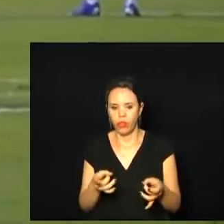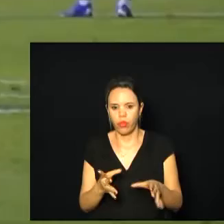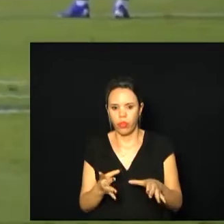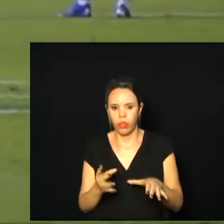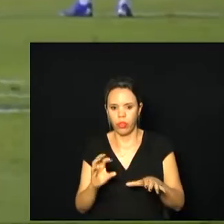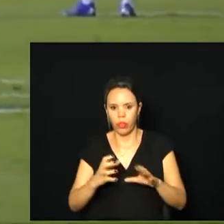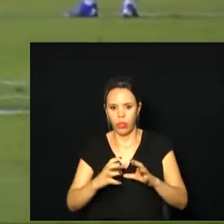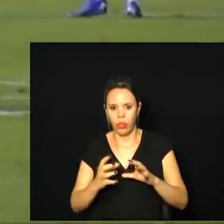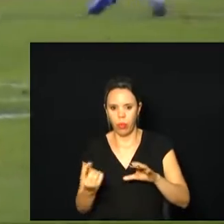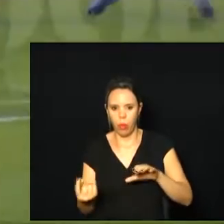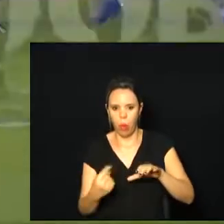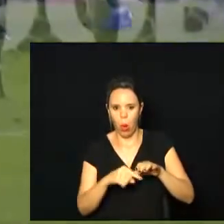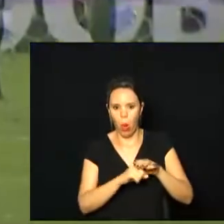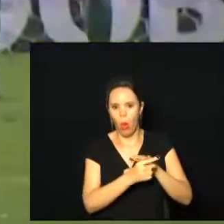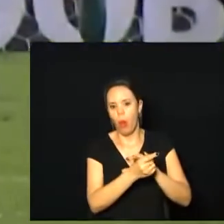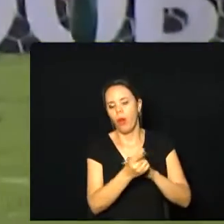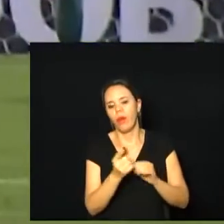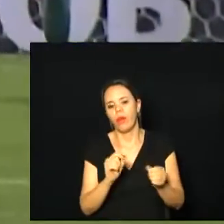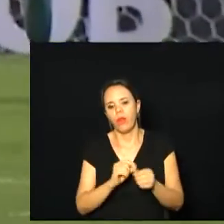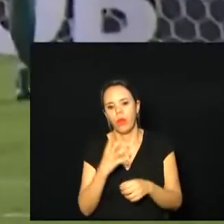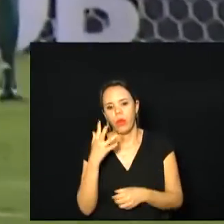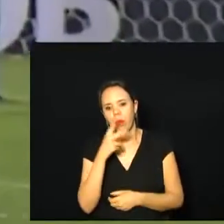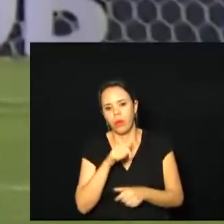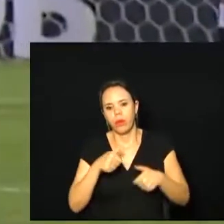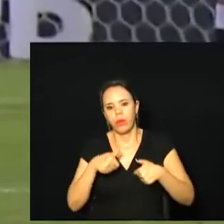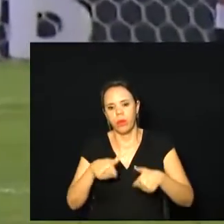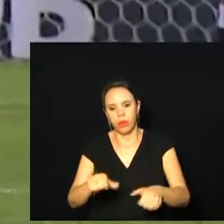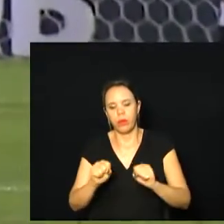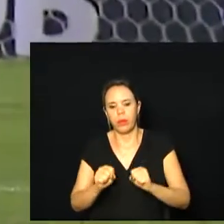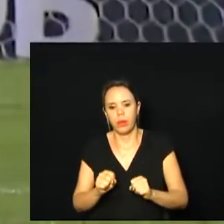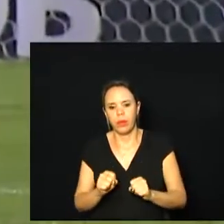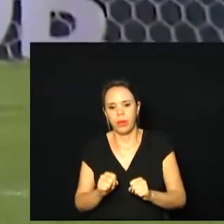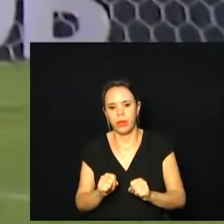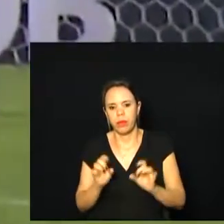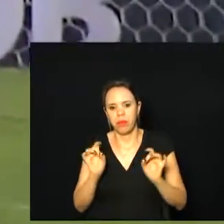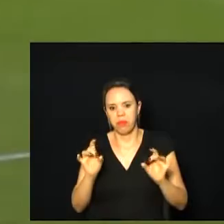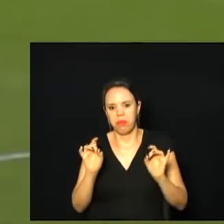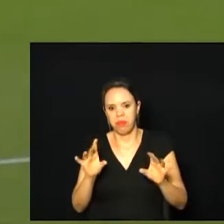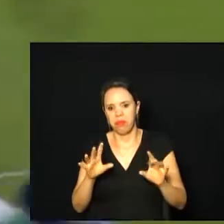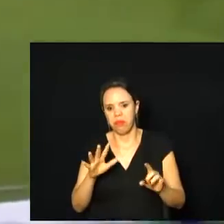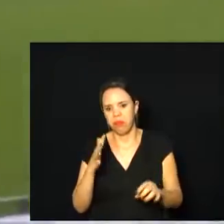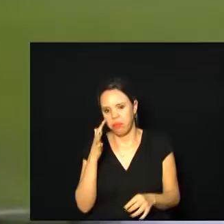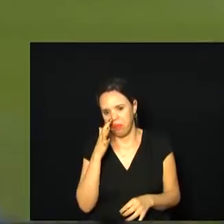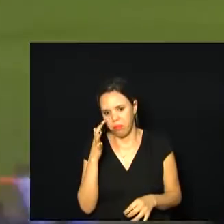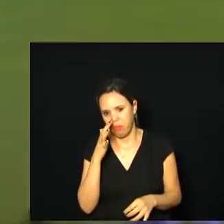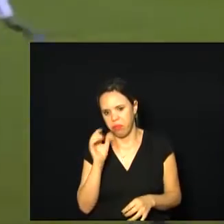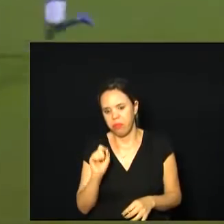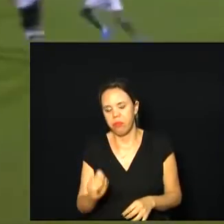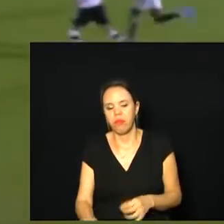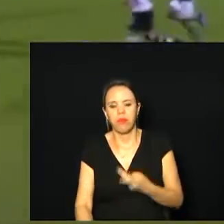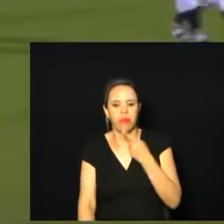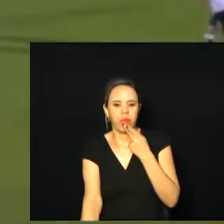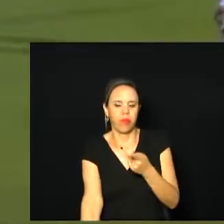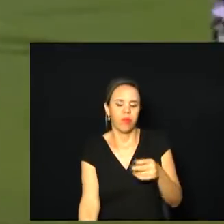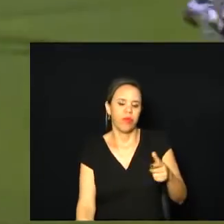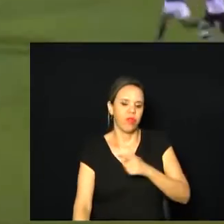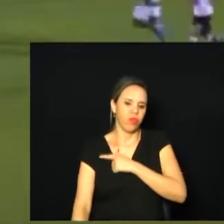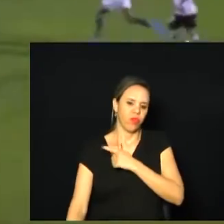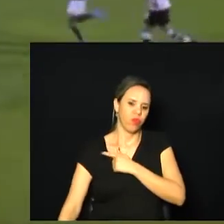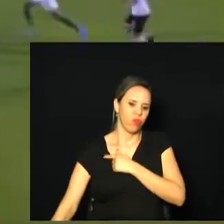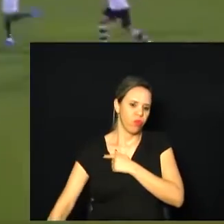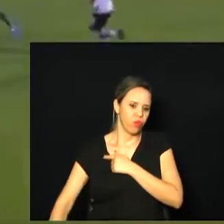perna esticada e fez uma bela defesa espetacular. E quem disse que o Bugre ia